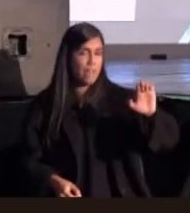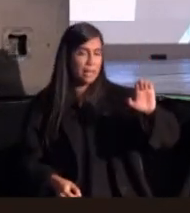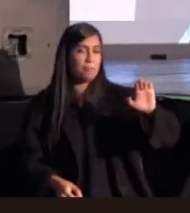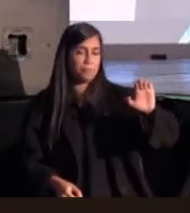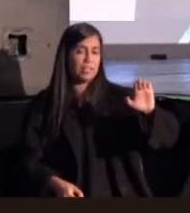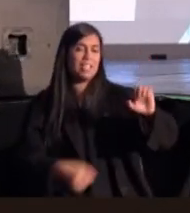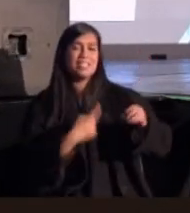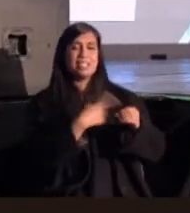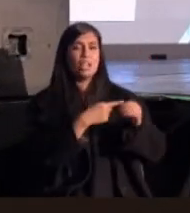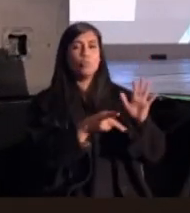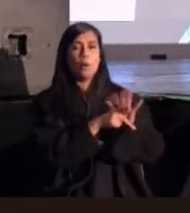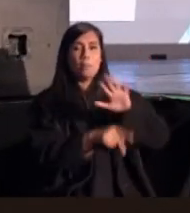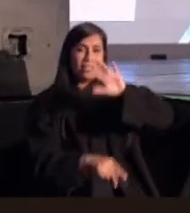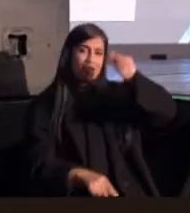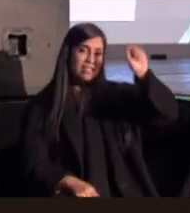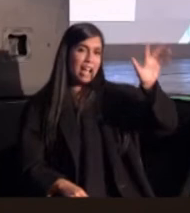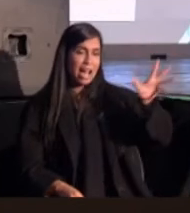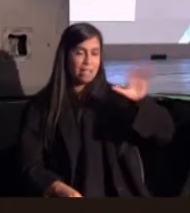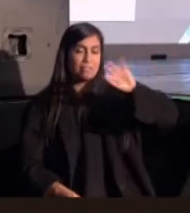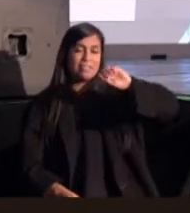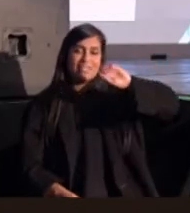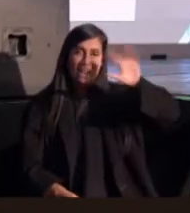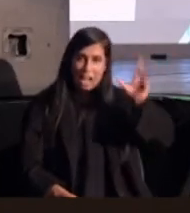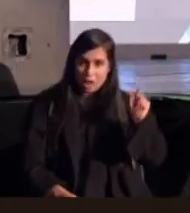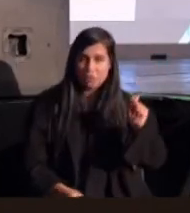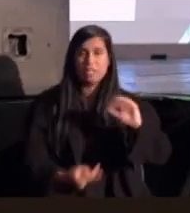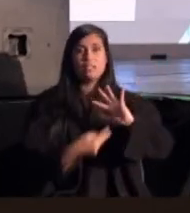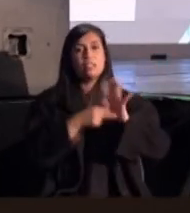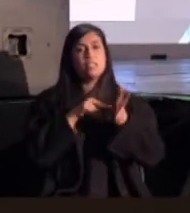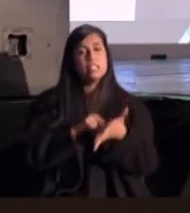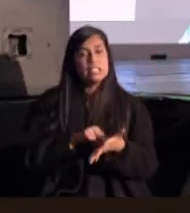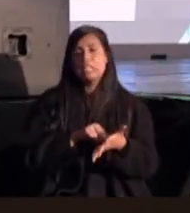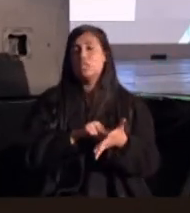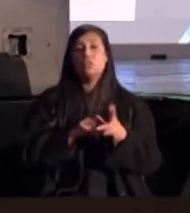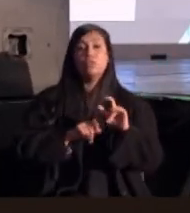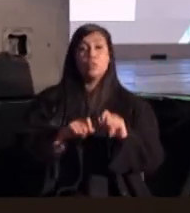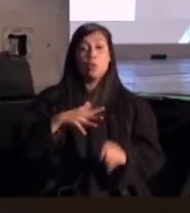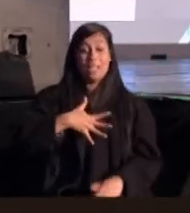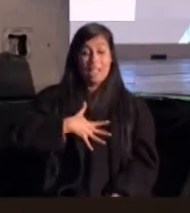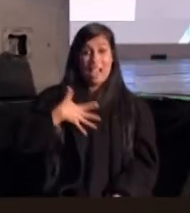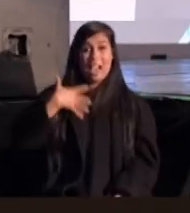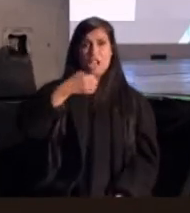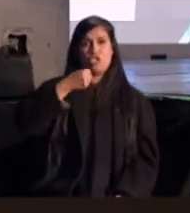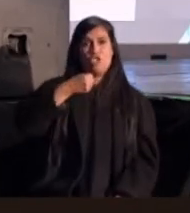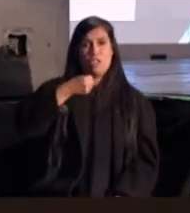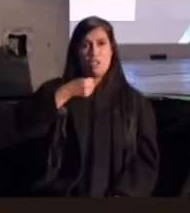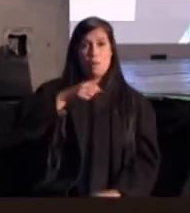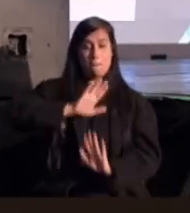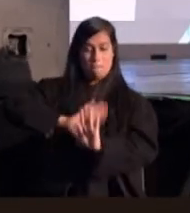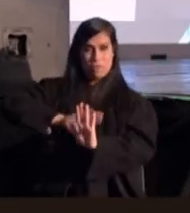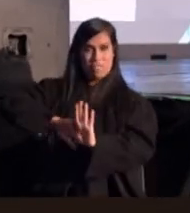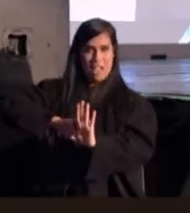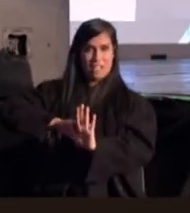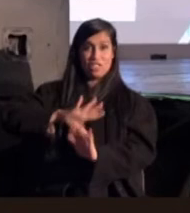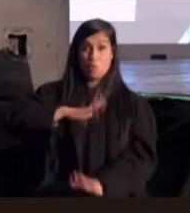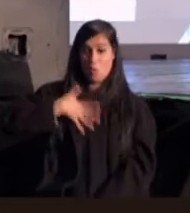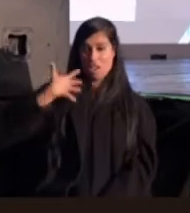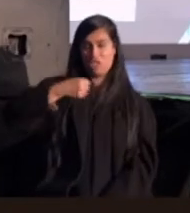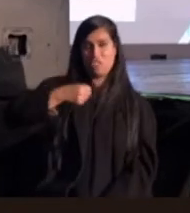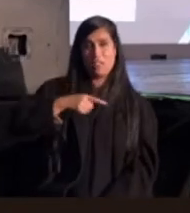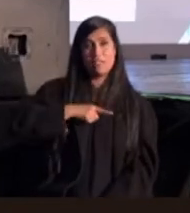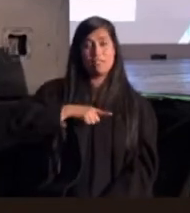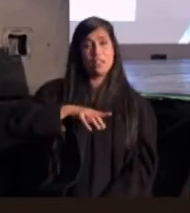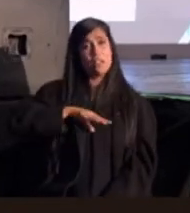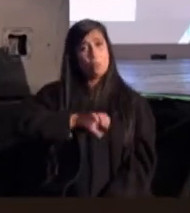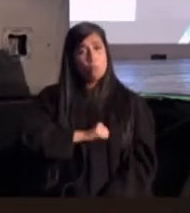dizer amor em iorubá. É necessário que, para a manutenção do nosso axé, nós nos